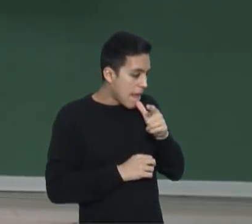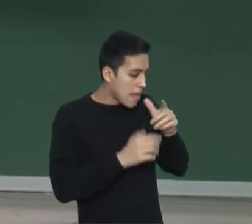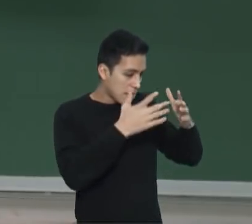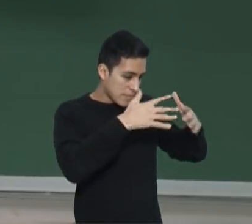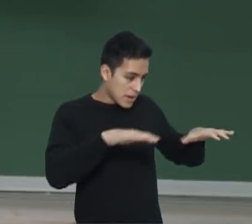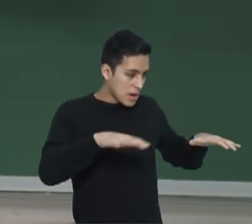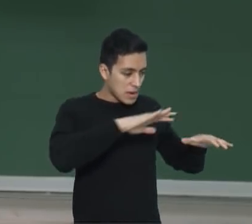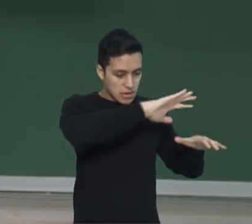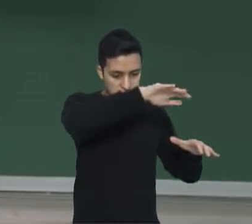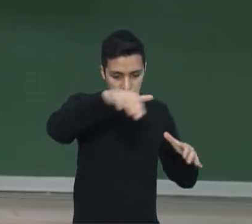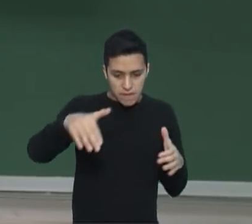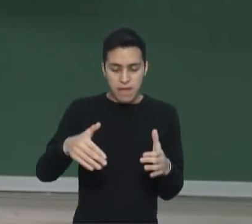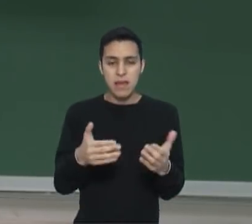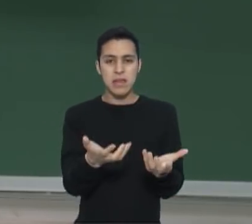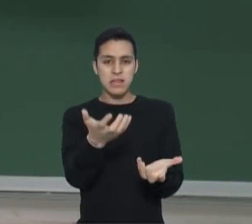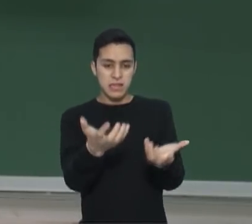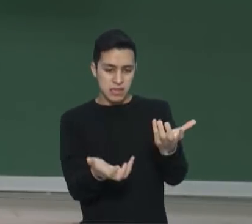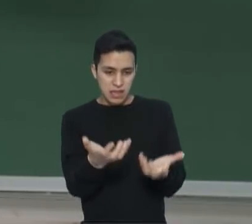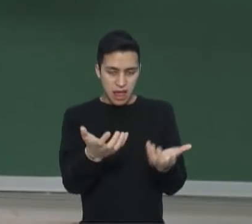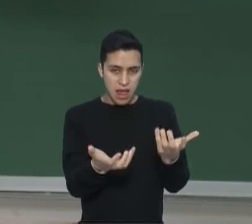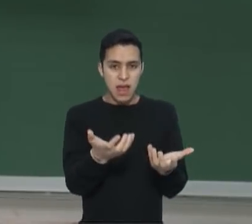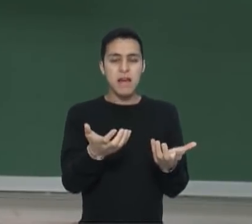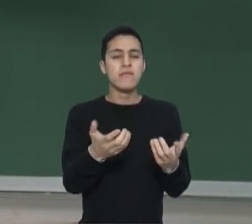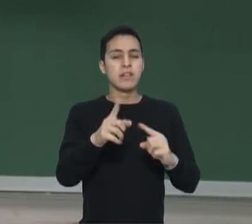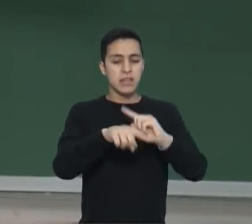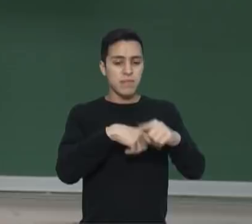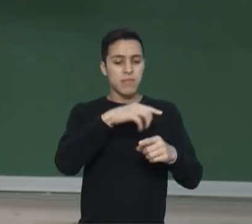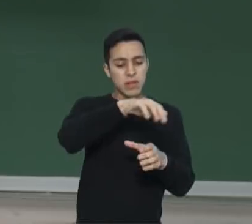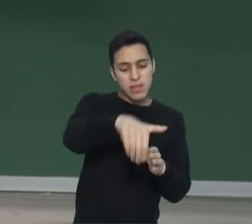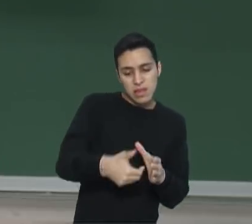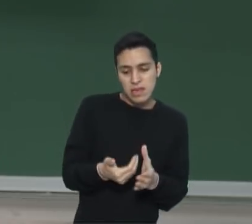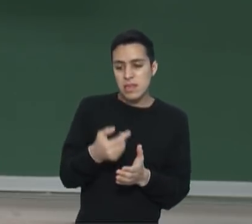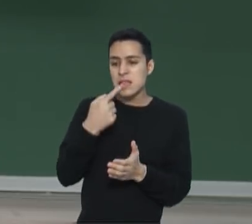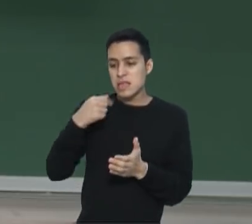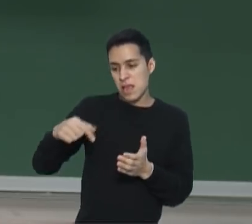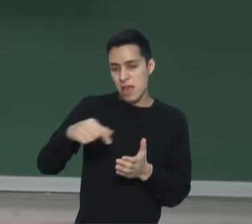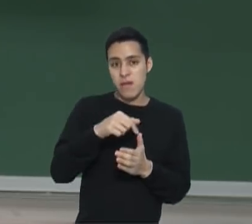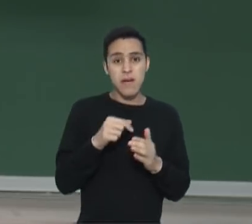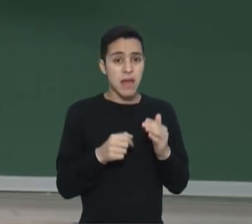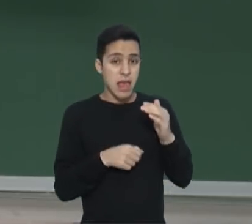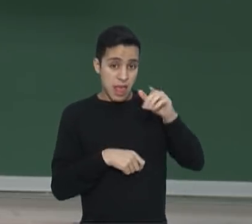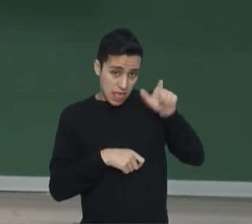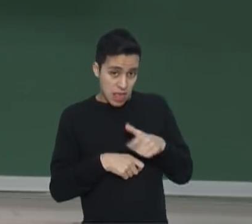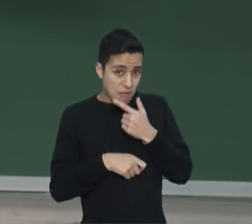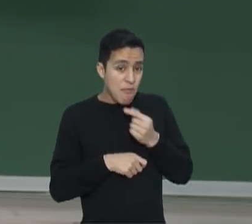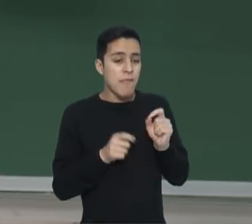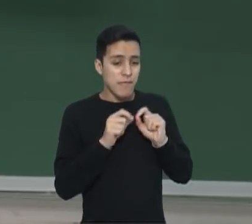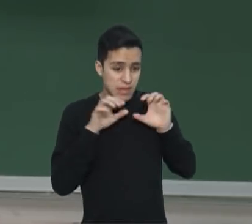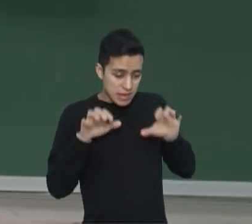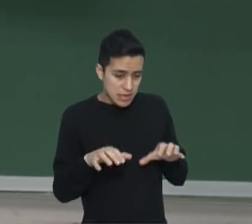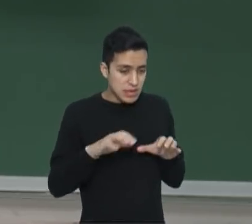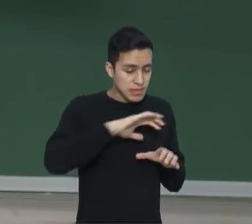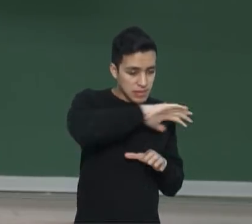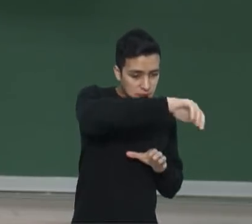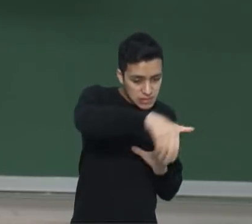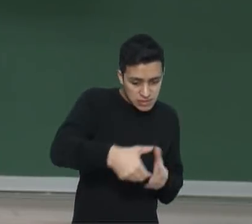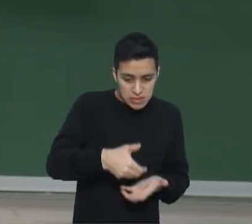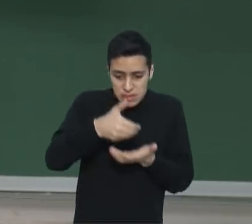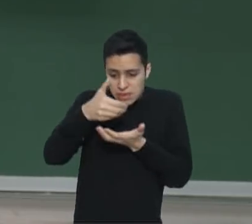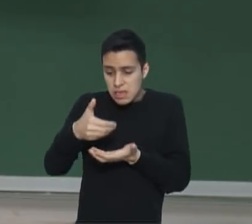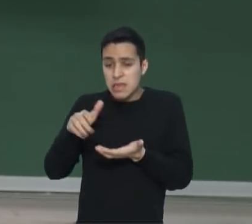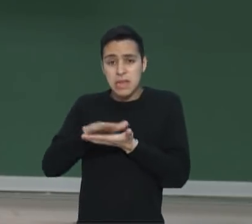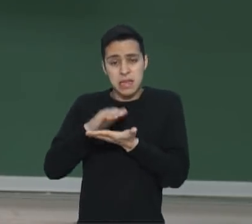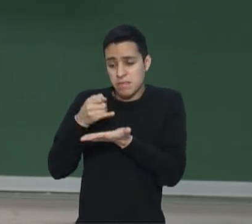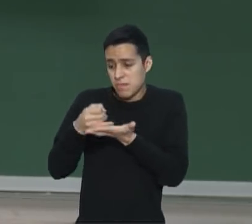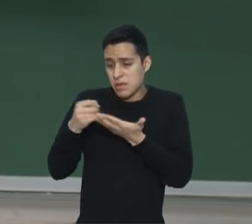numa panela, deixava secando ao sol e recolheram aquele sal. O que o Gandhi fez foi recolher um punhado desse sal que foi produzido sem cobrança de